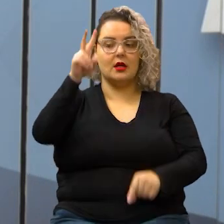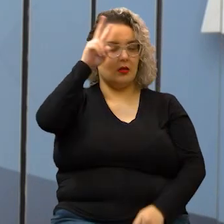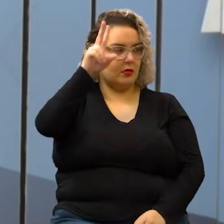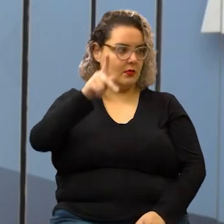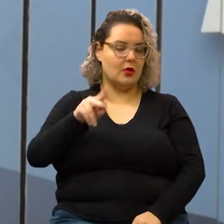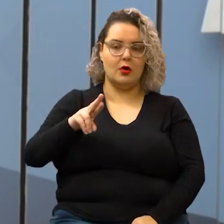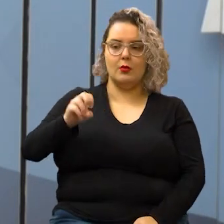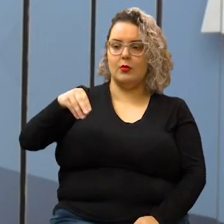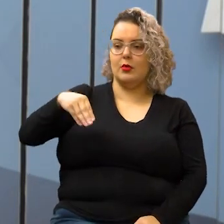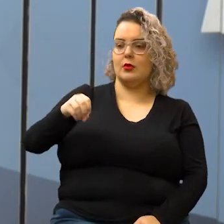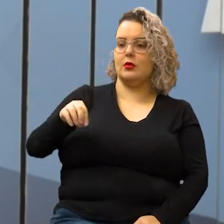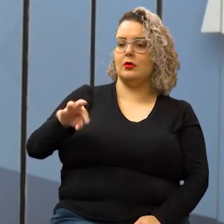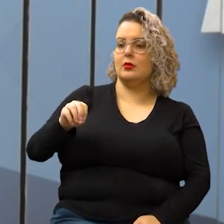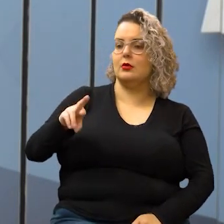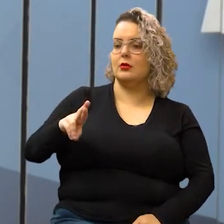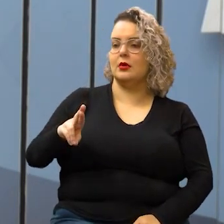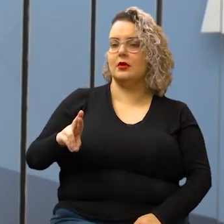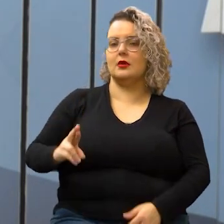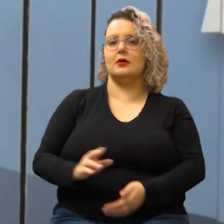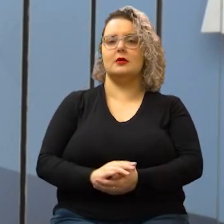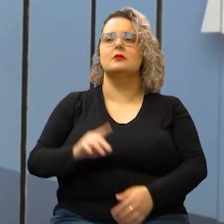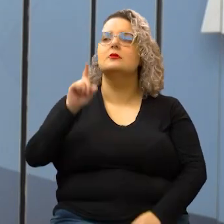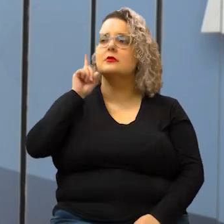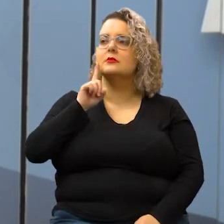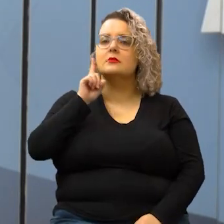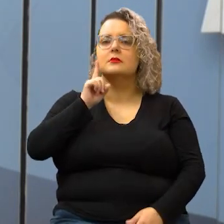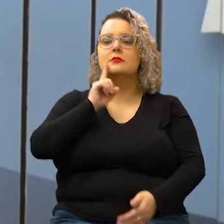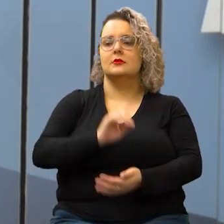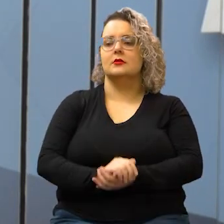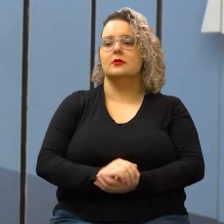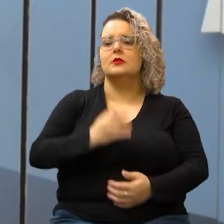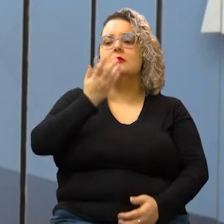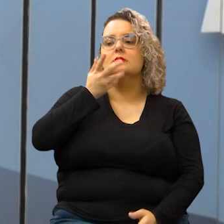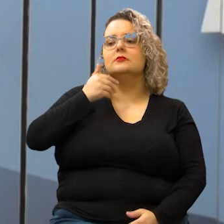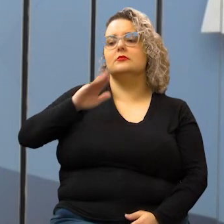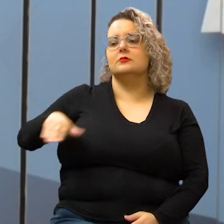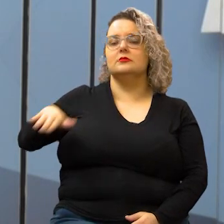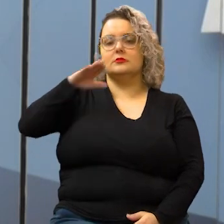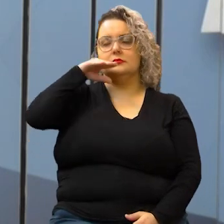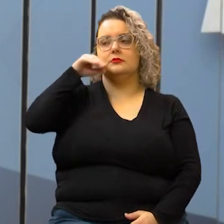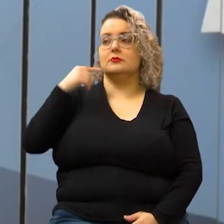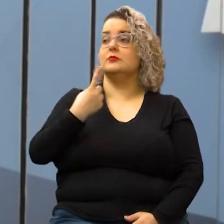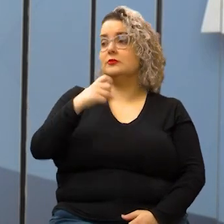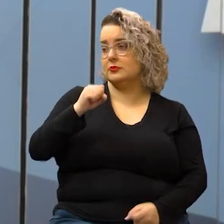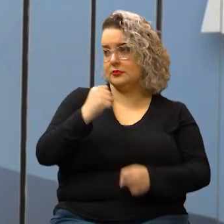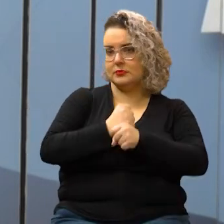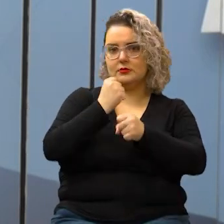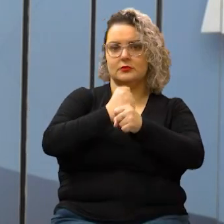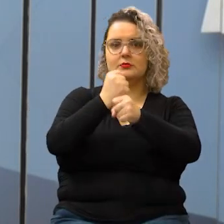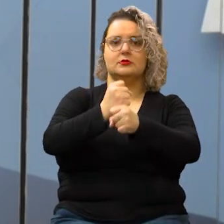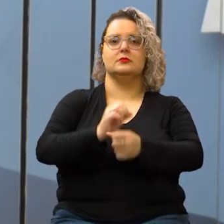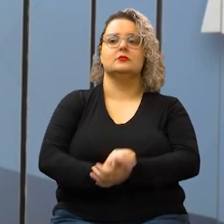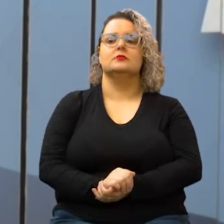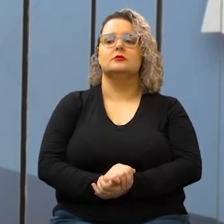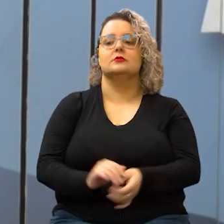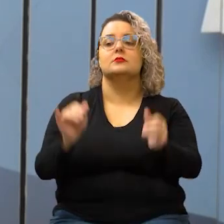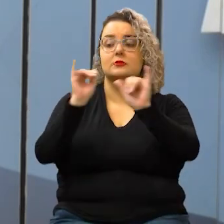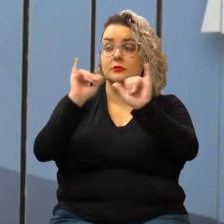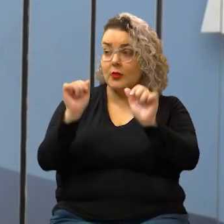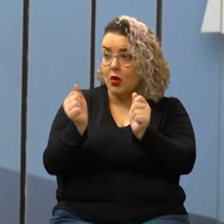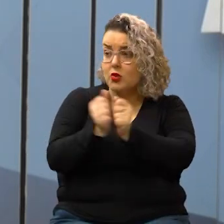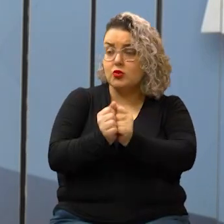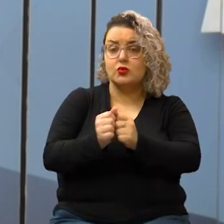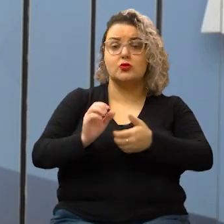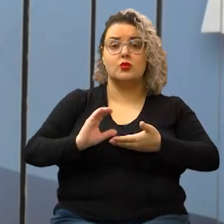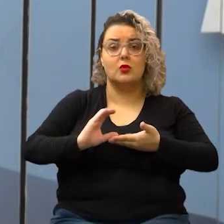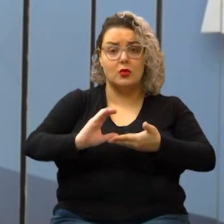promotor em Americana, e lá fui promotor da infância por 18 anos, né? Nós fizemos uma grande campanha junto com o Conselho